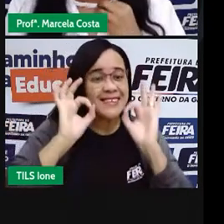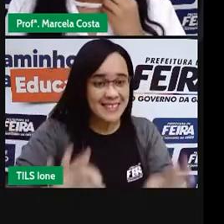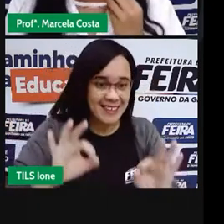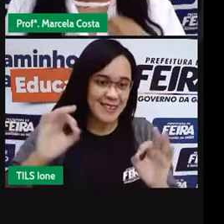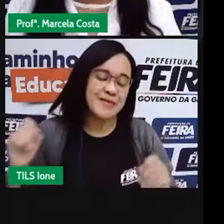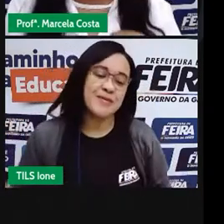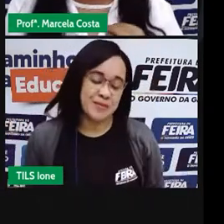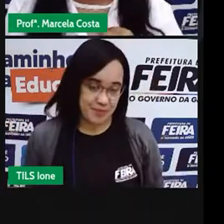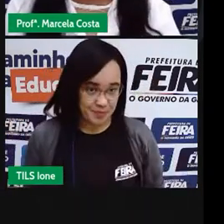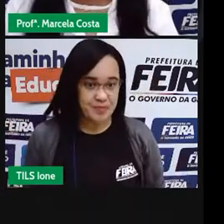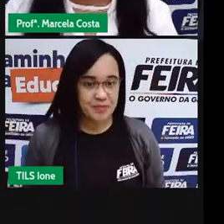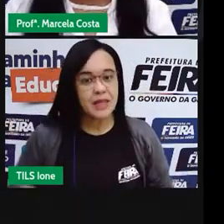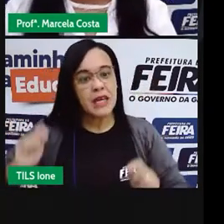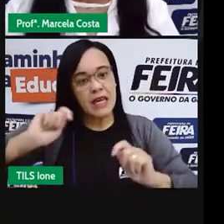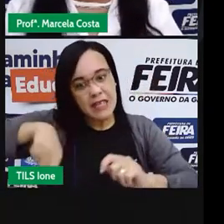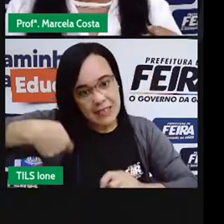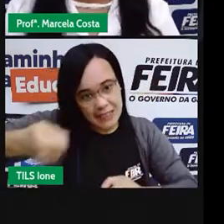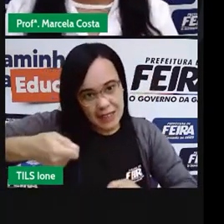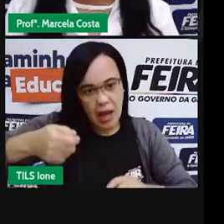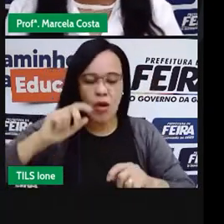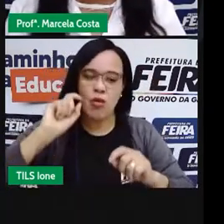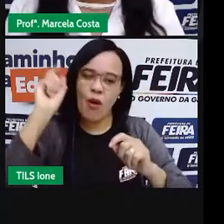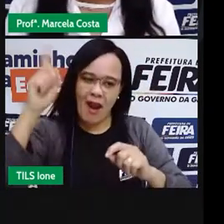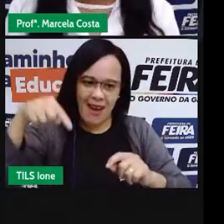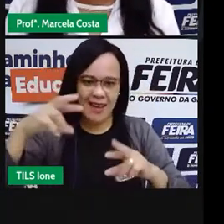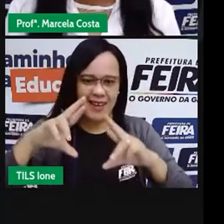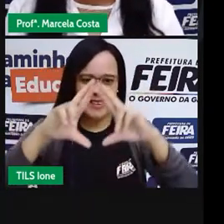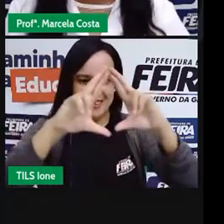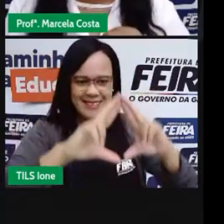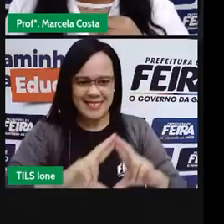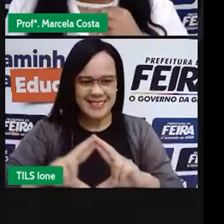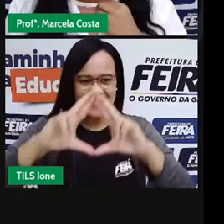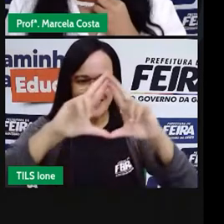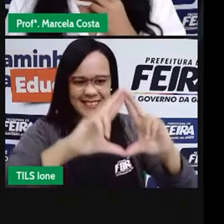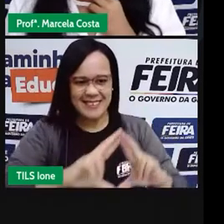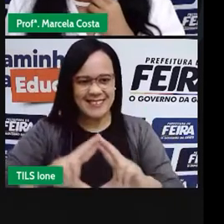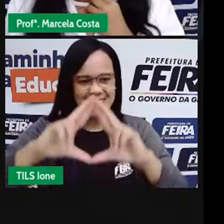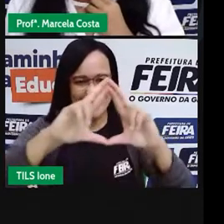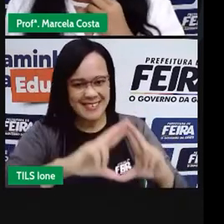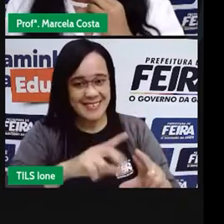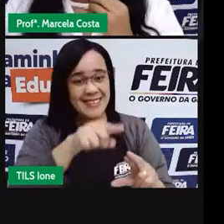seja conduzido aquele resíduo sólido para usinas,